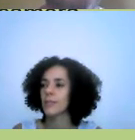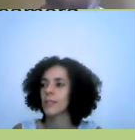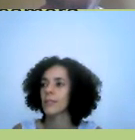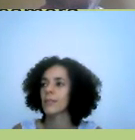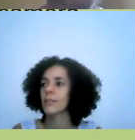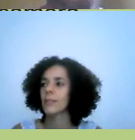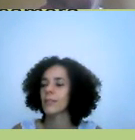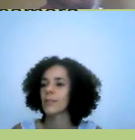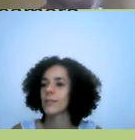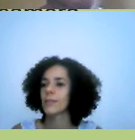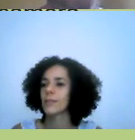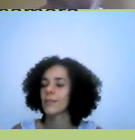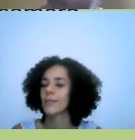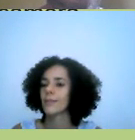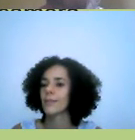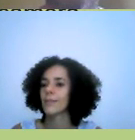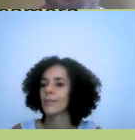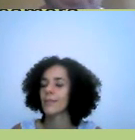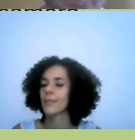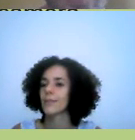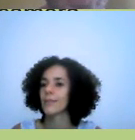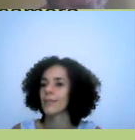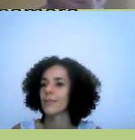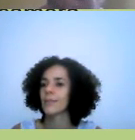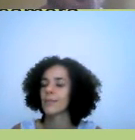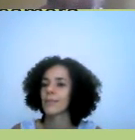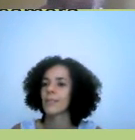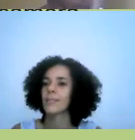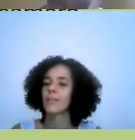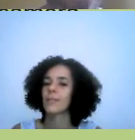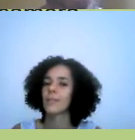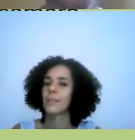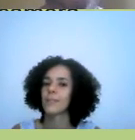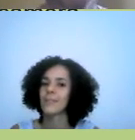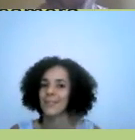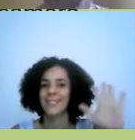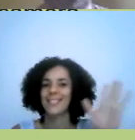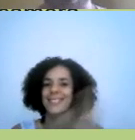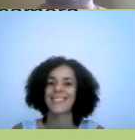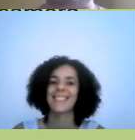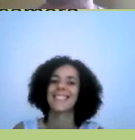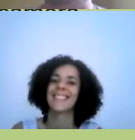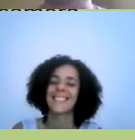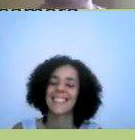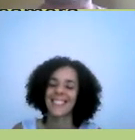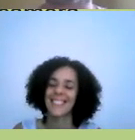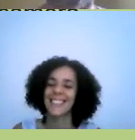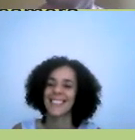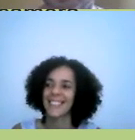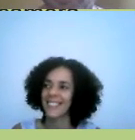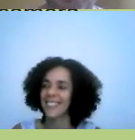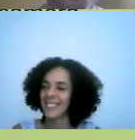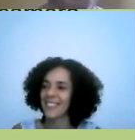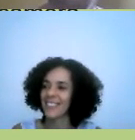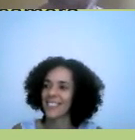biodiversidade. Então, essa aula vai ser ministrada por mim, que é Luiz Agostinho, e por Marina Falcão, que vocês tiveram com a gente nos